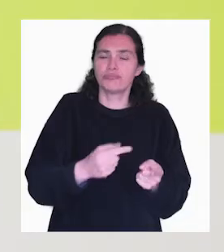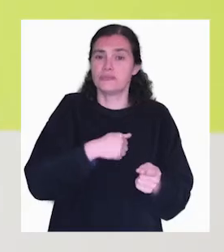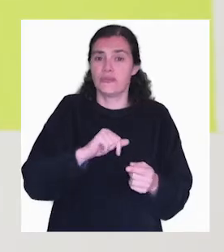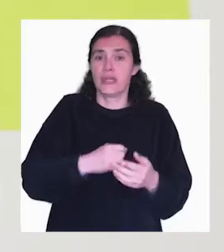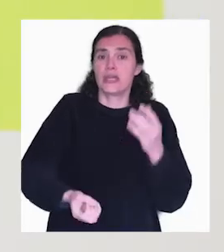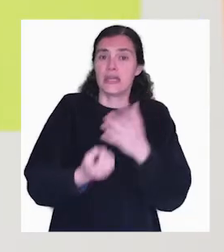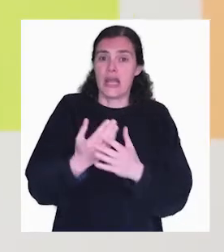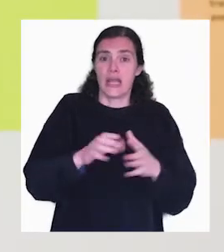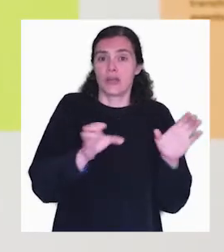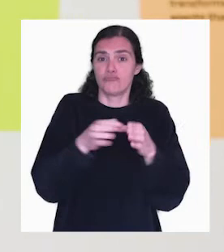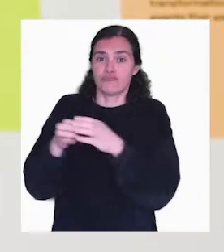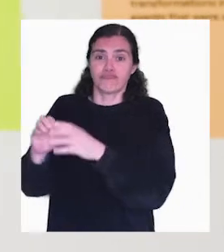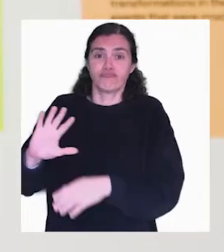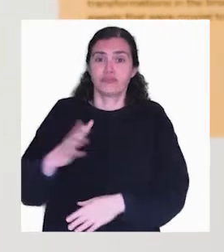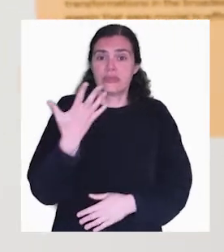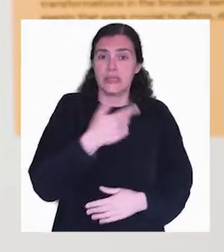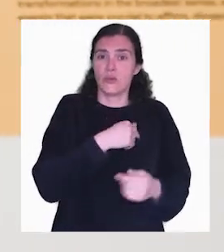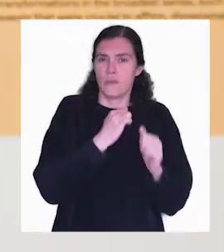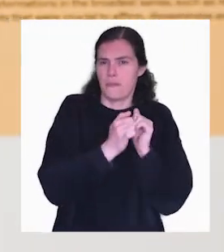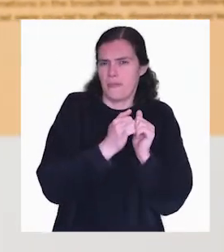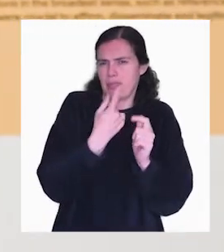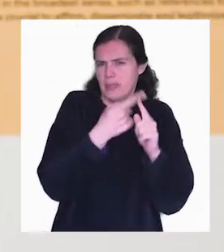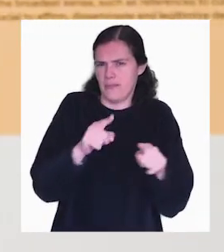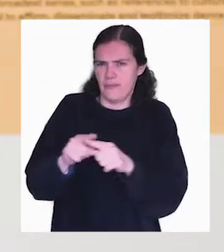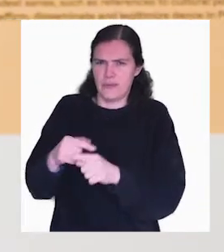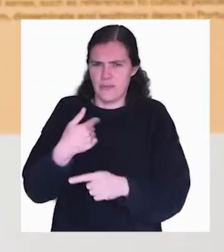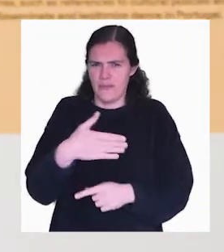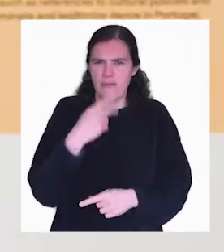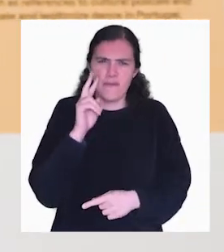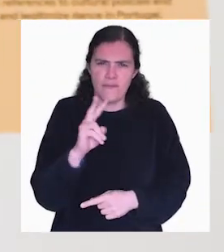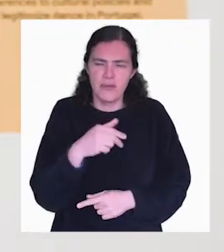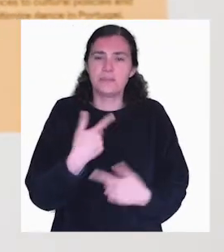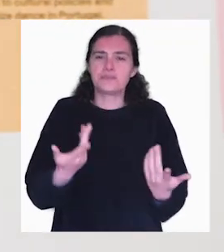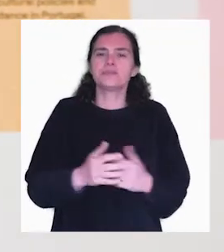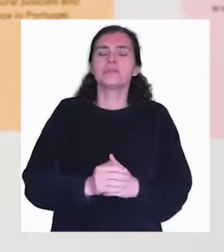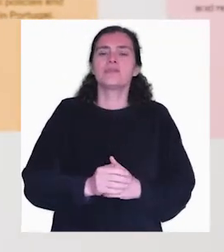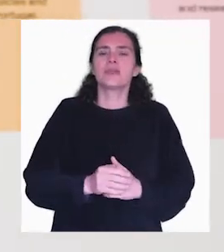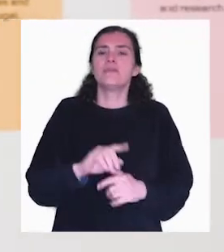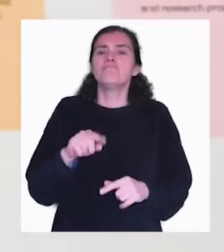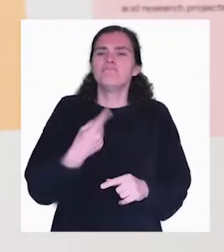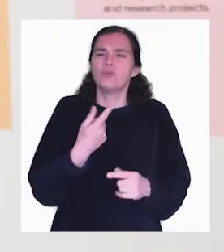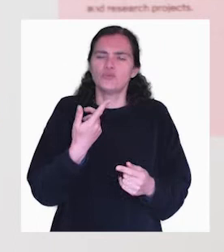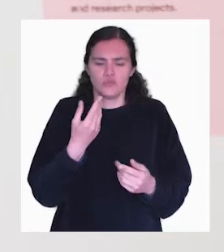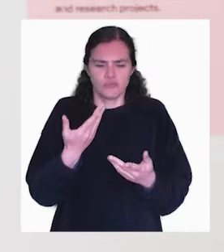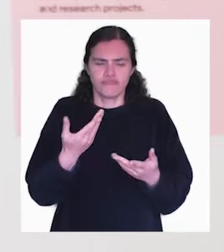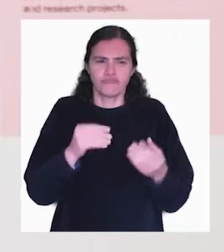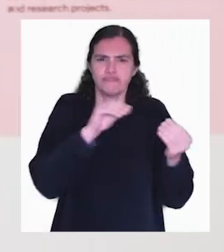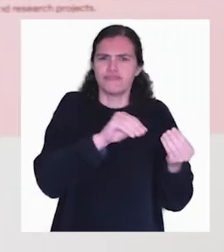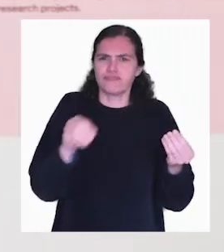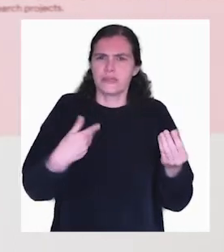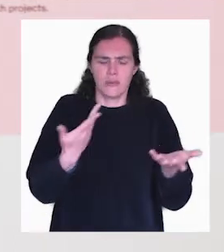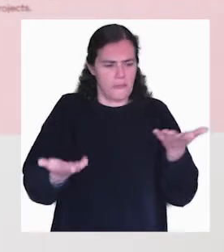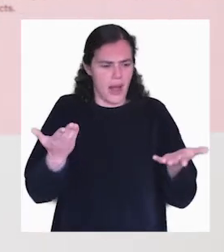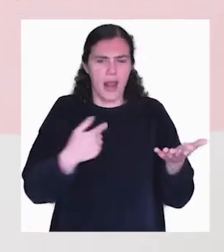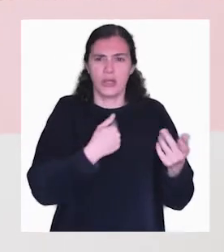5 categorias, portanto os papéis a cores distintas, que verão mais adiante, e colocámos de forma comparada a história